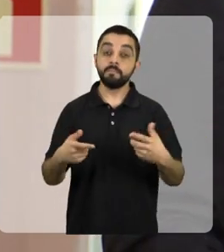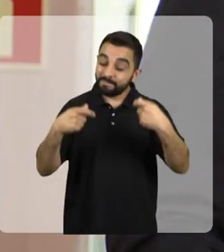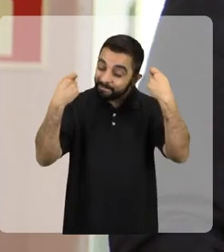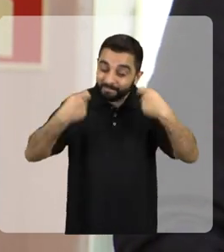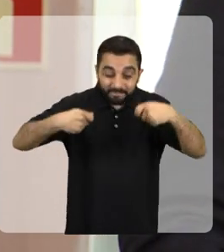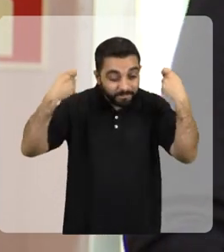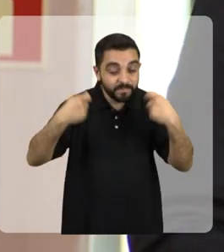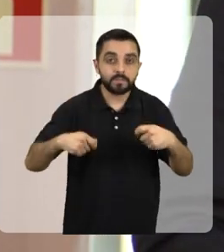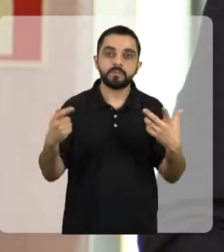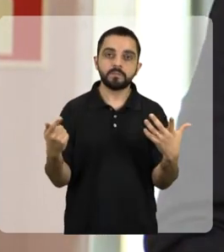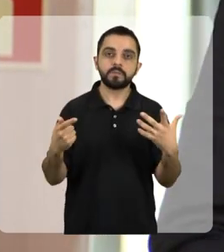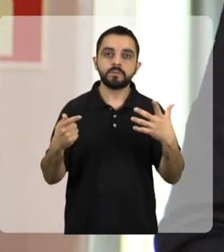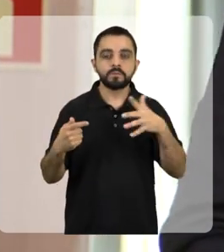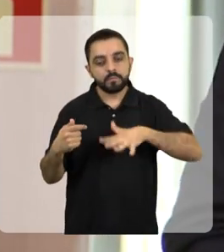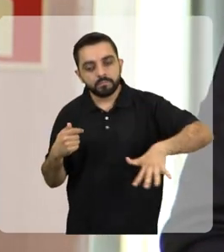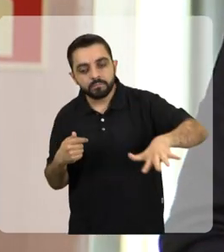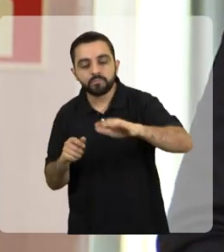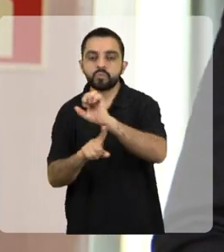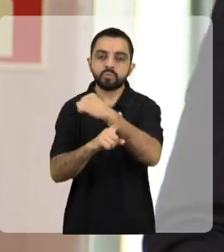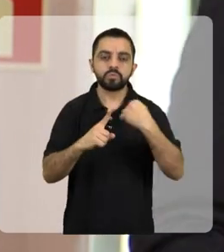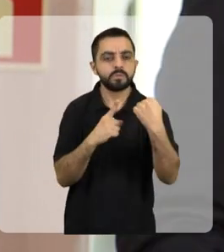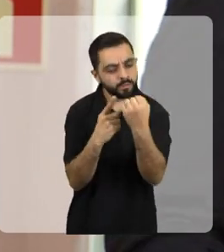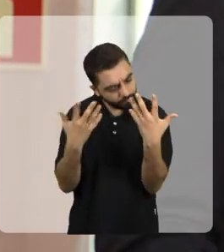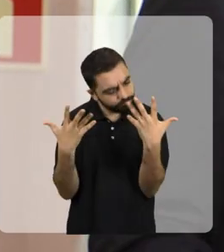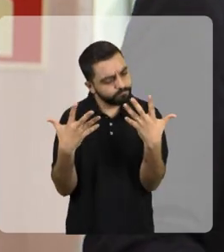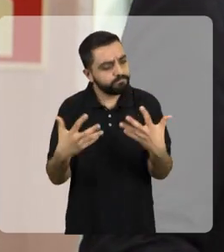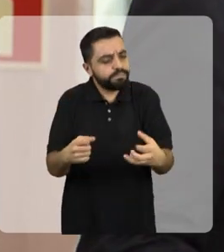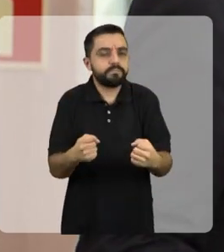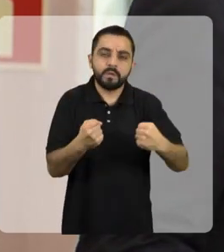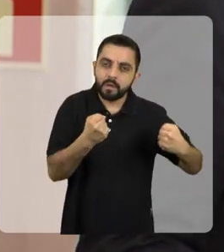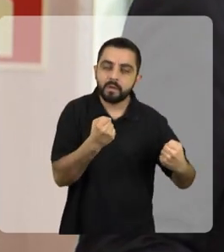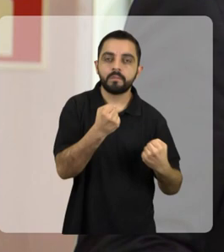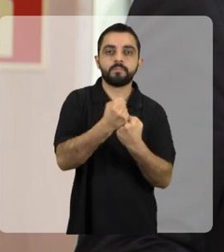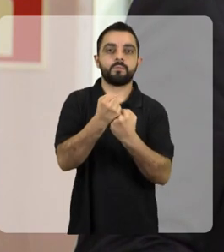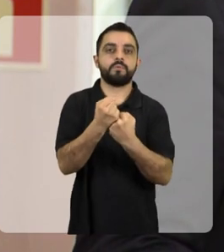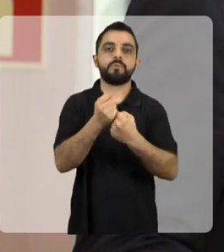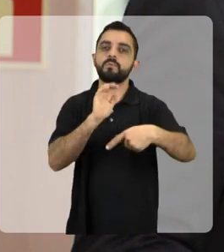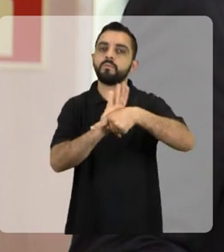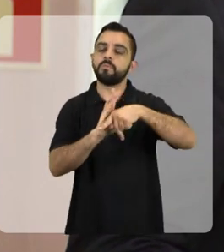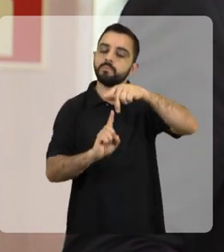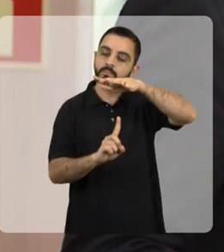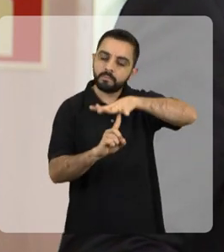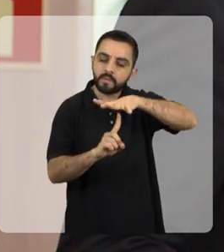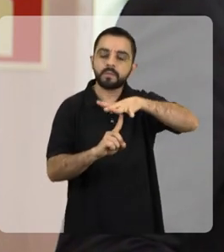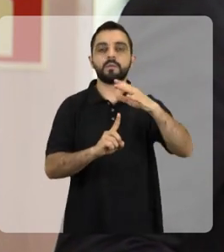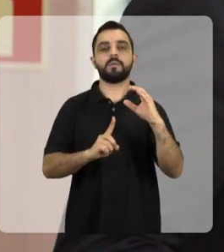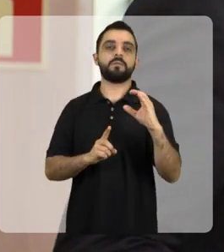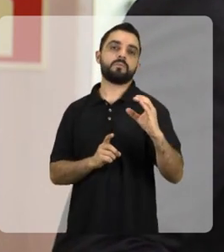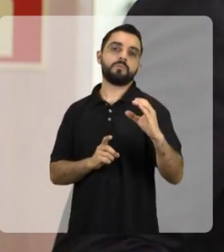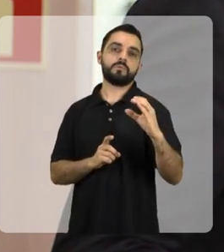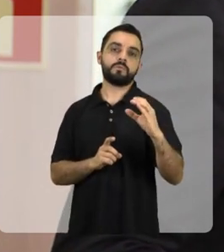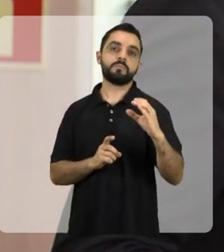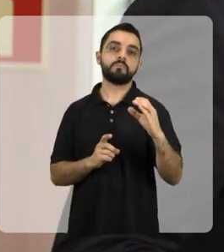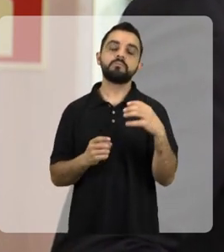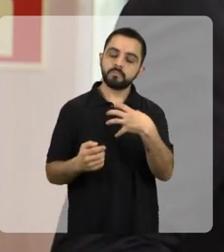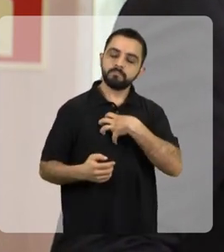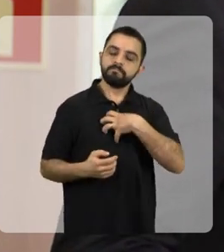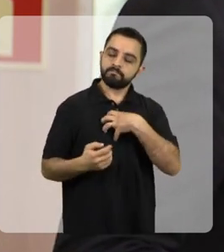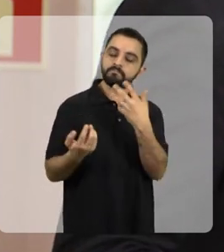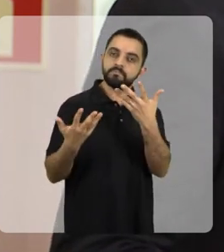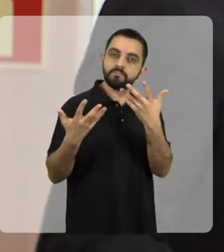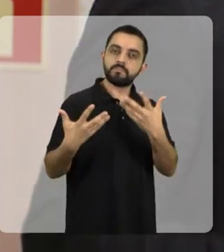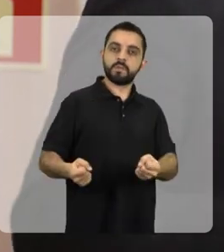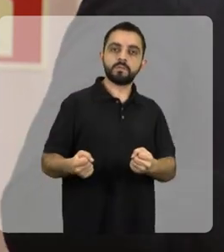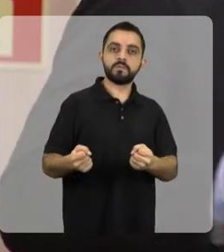precisa ser abraçada pela sociedade paranaense e curitibana. E sentimos, de fato, a aprovação